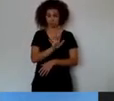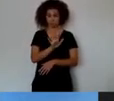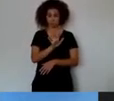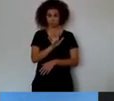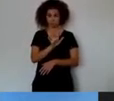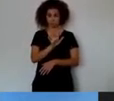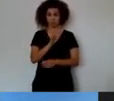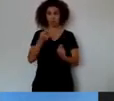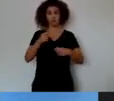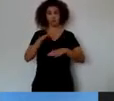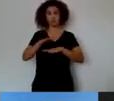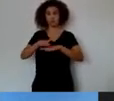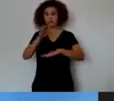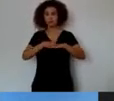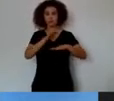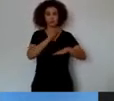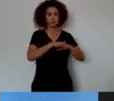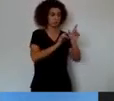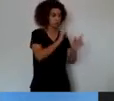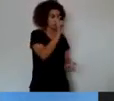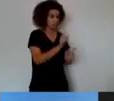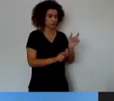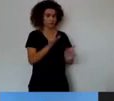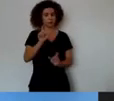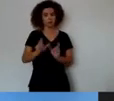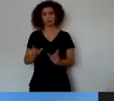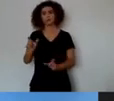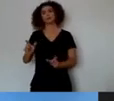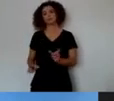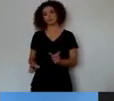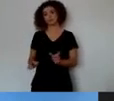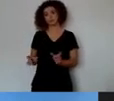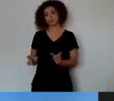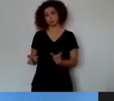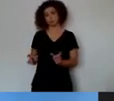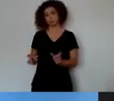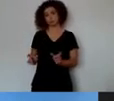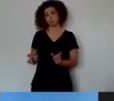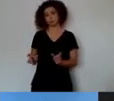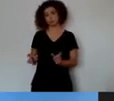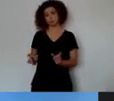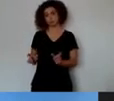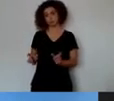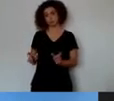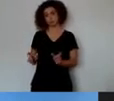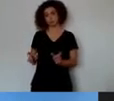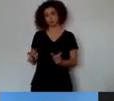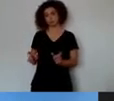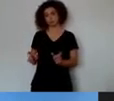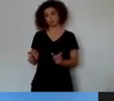mais pessoas, só duas e não sei o que em termos, né? Que nós estamos falando de 54% da população, não